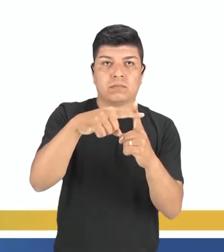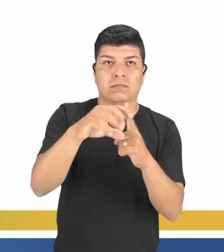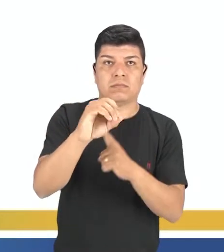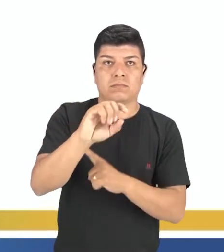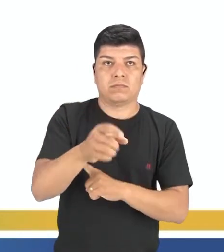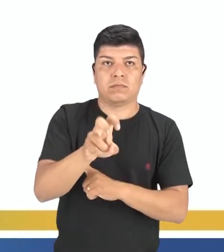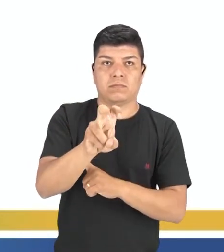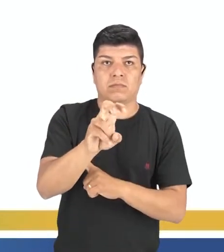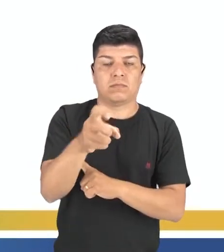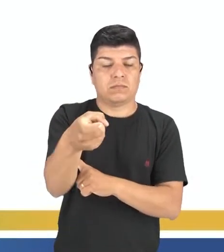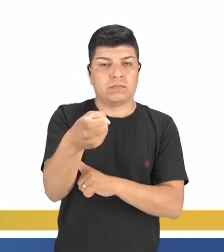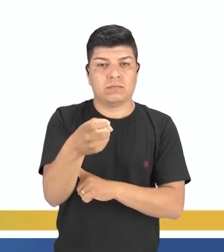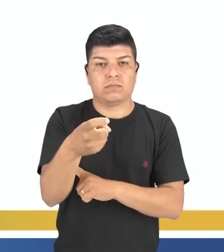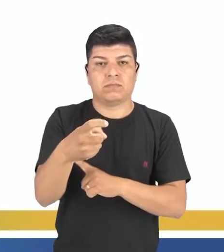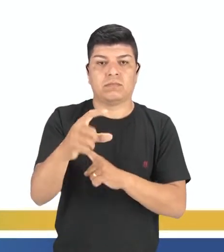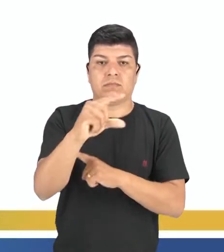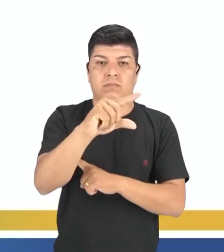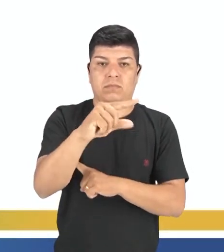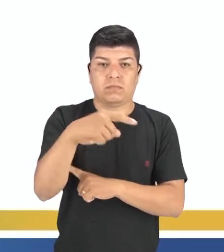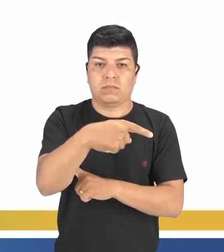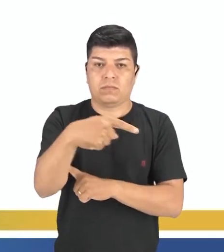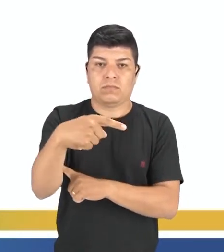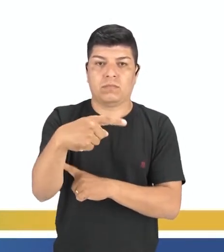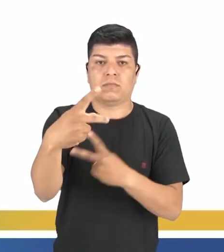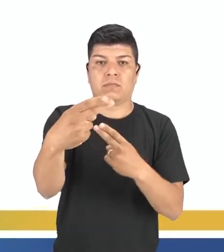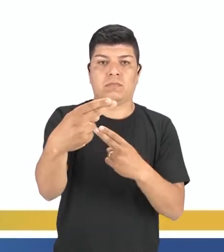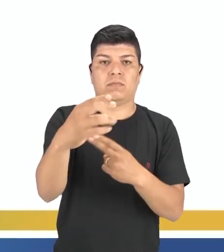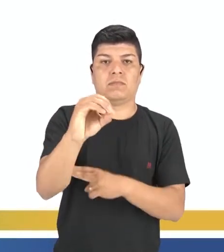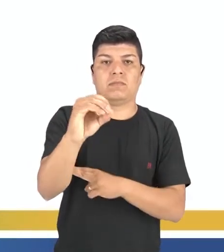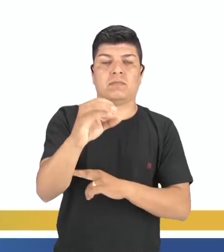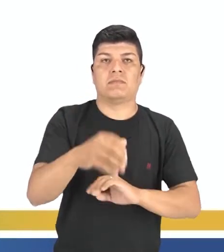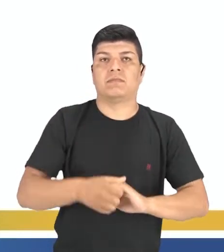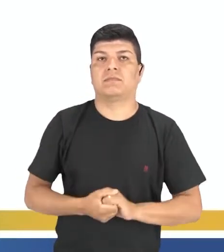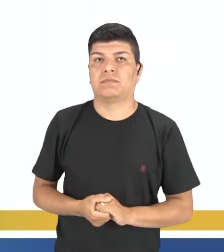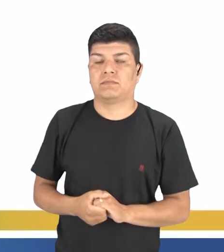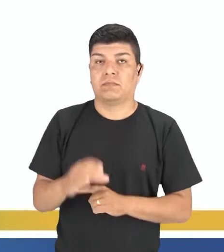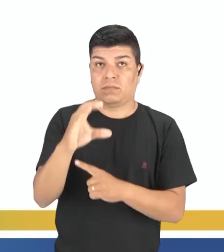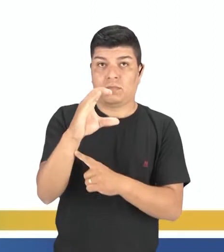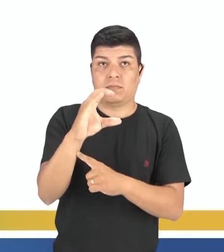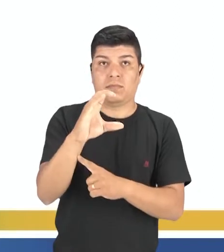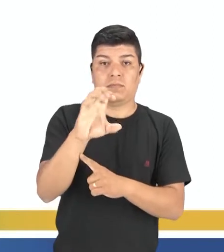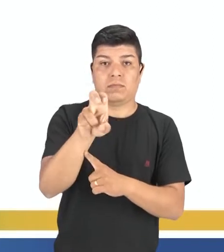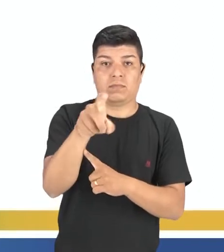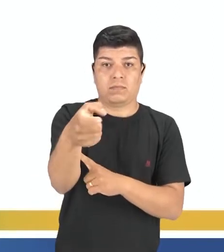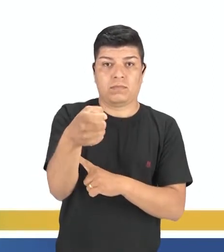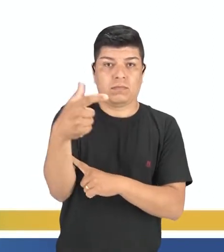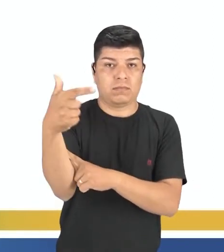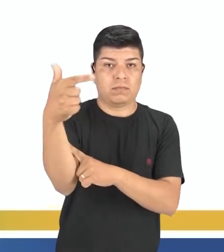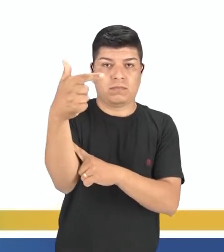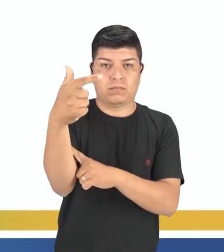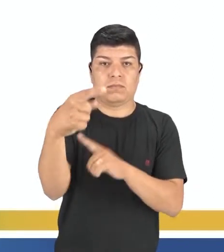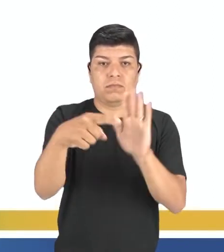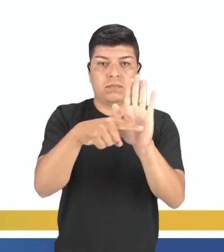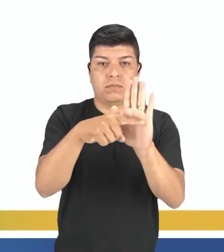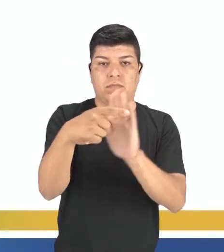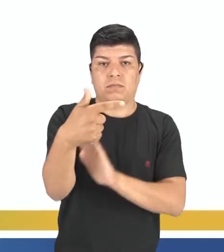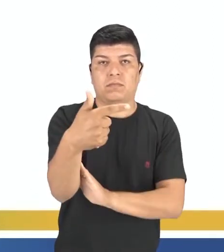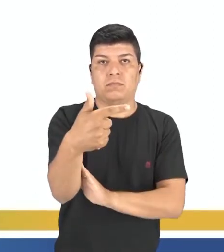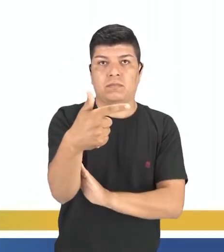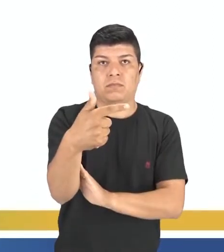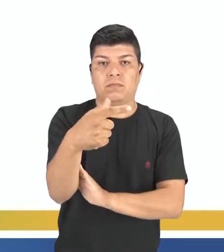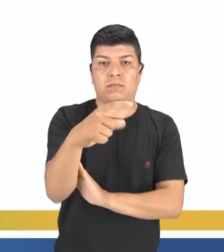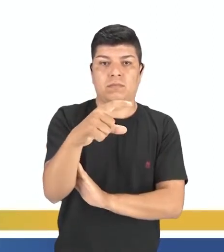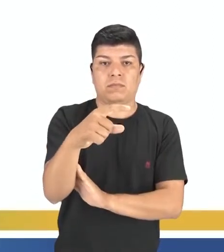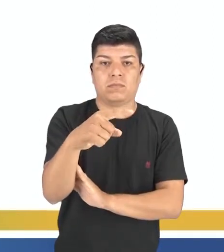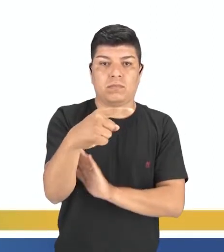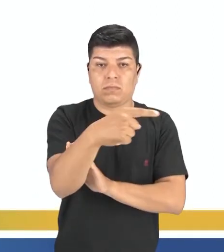mais 0,5x menor ou igual que zero. Na letra C, 5x² menos 2 menor